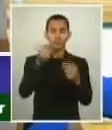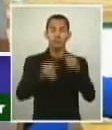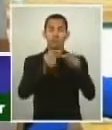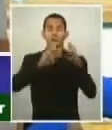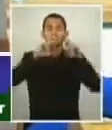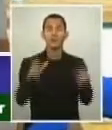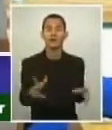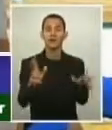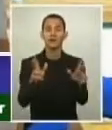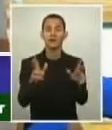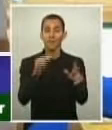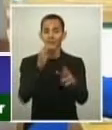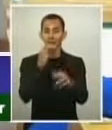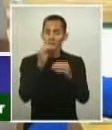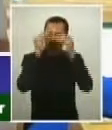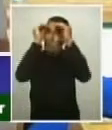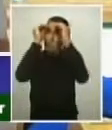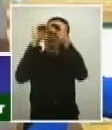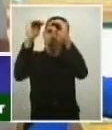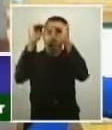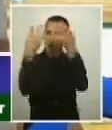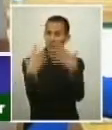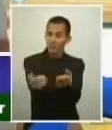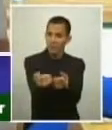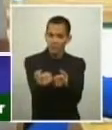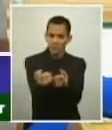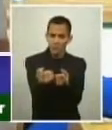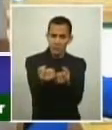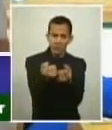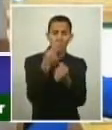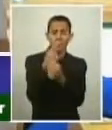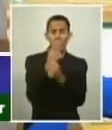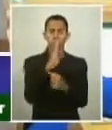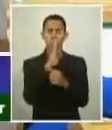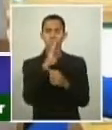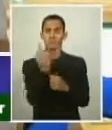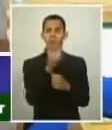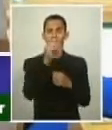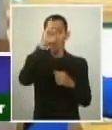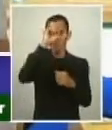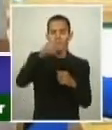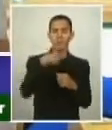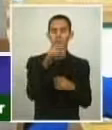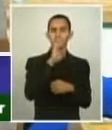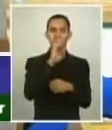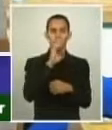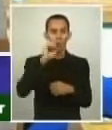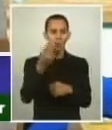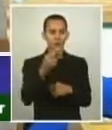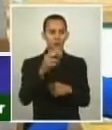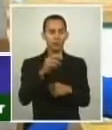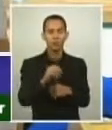políticas a dá uma presidência serviu ou uma locuta causa finita Bom dia da